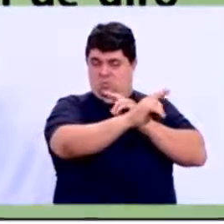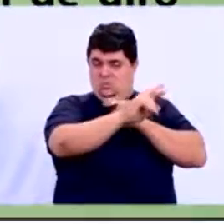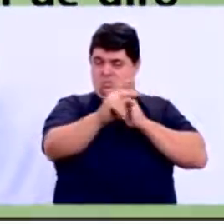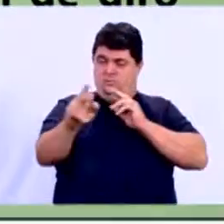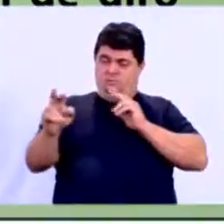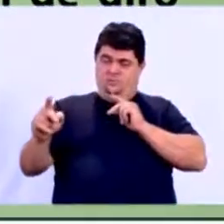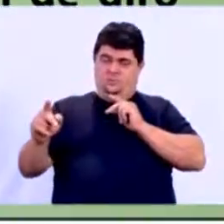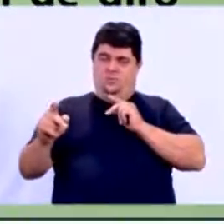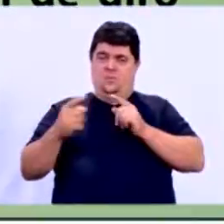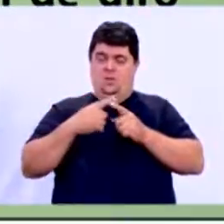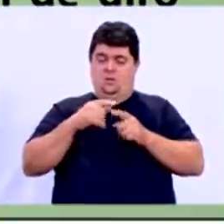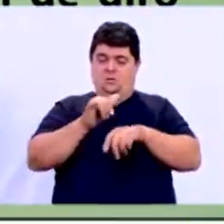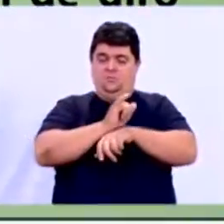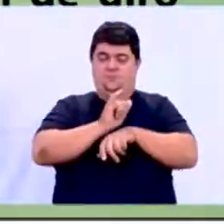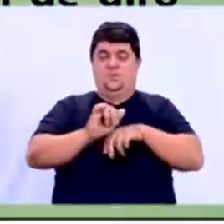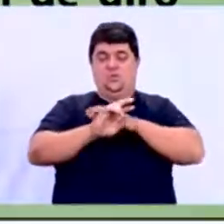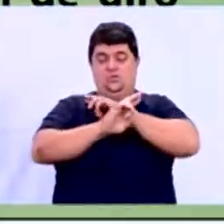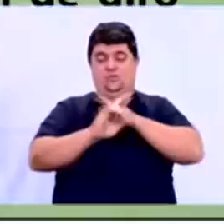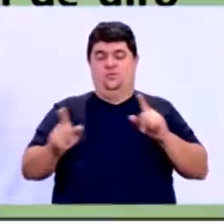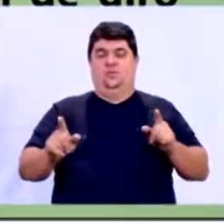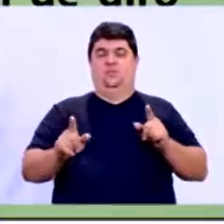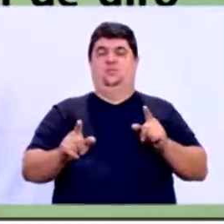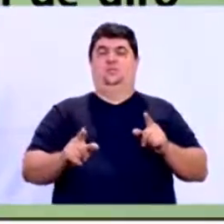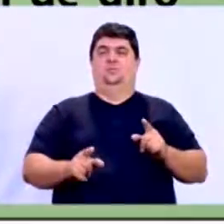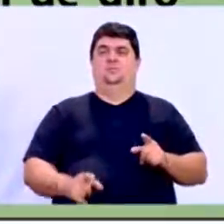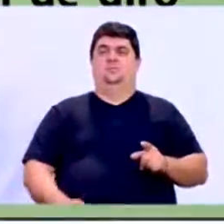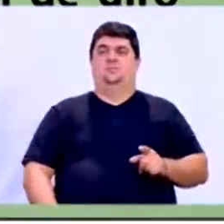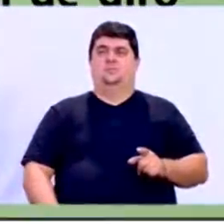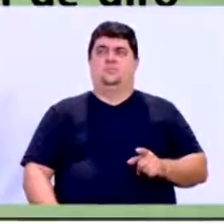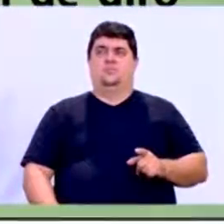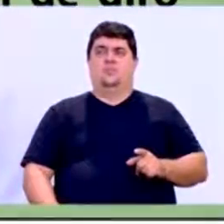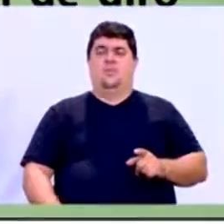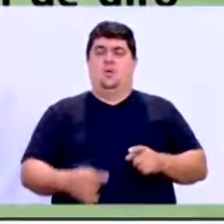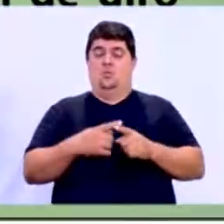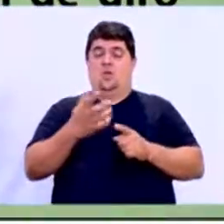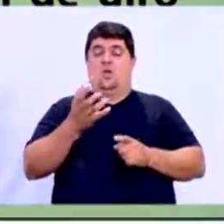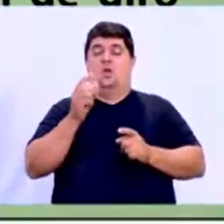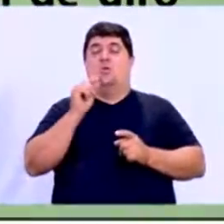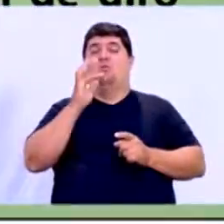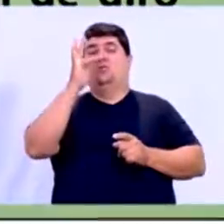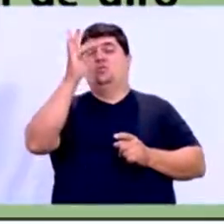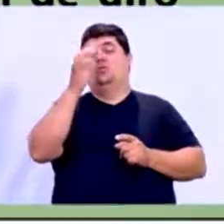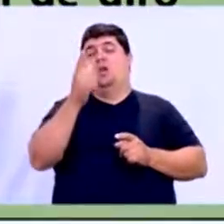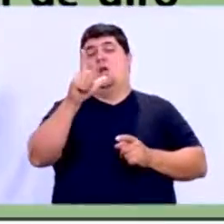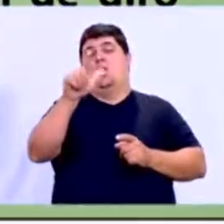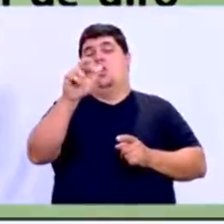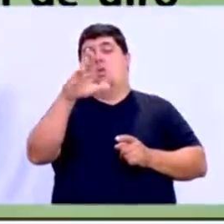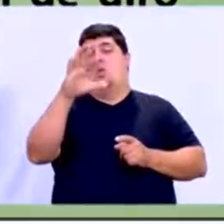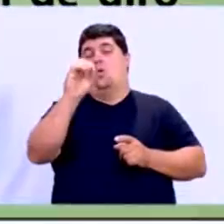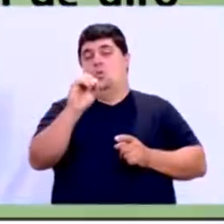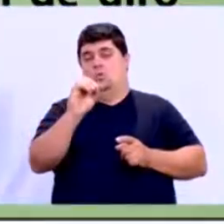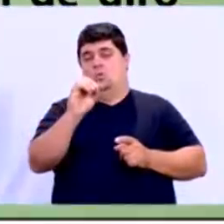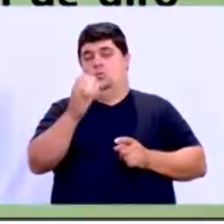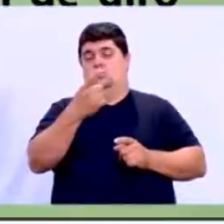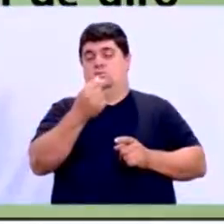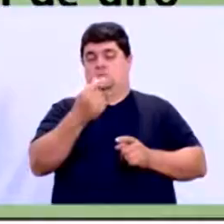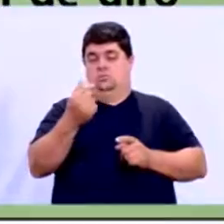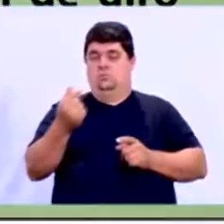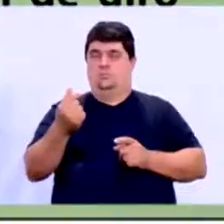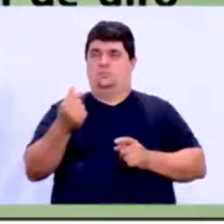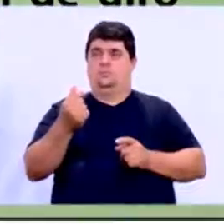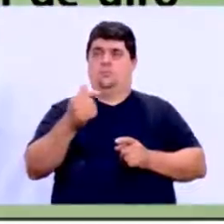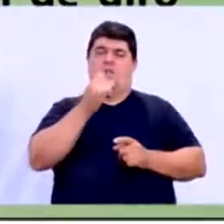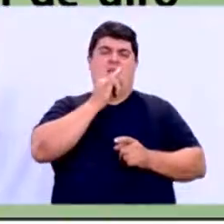empresa ela vai destacar? Para ter lucratividade, como, por exemplo, esses são